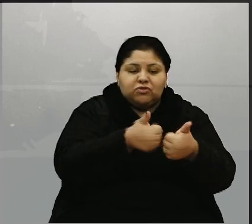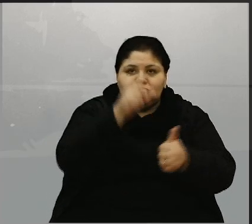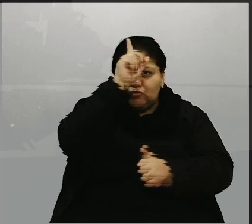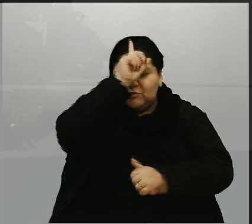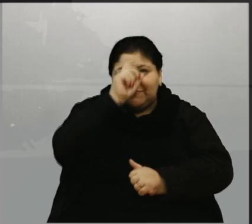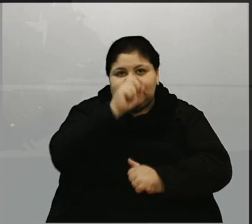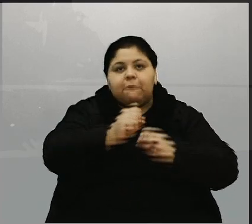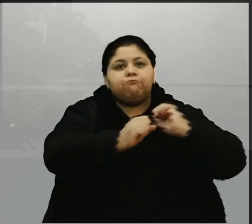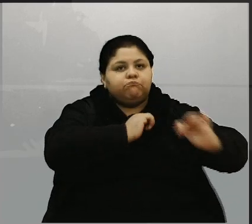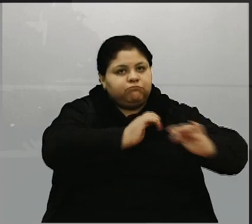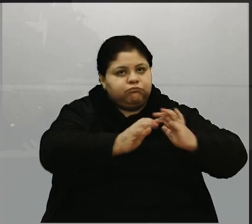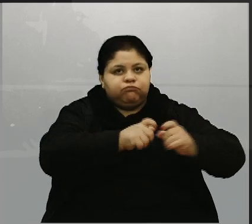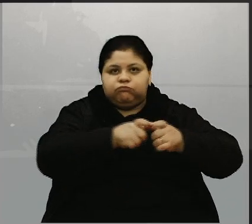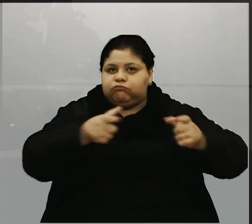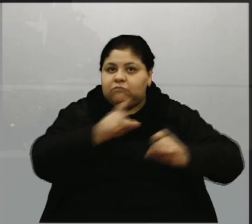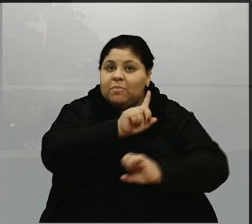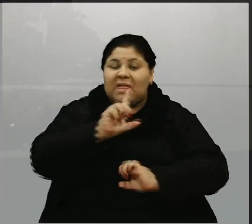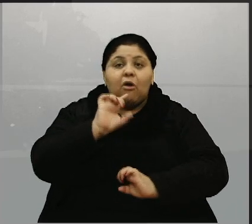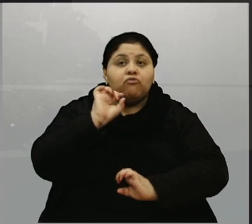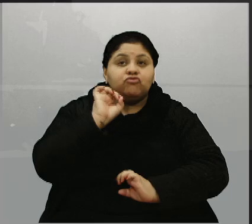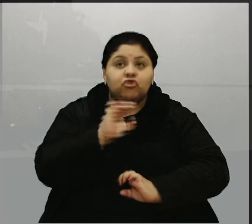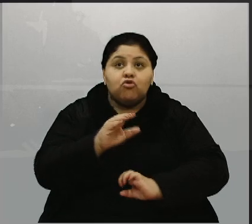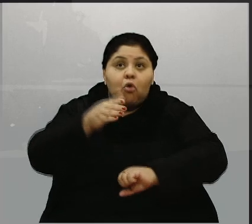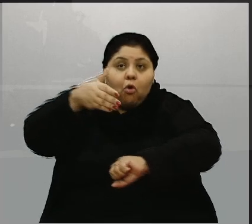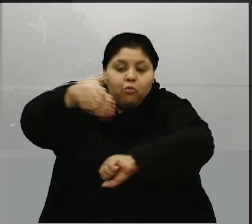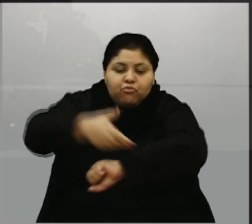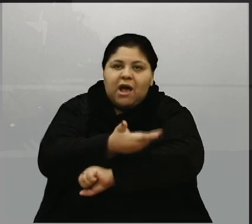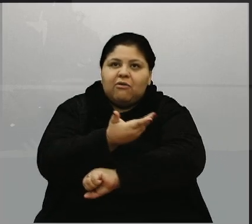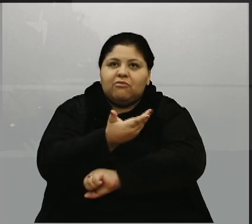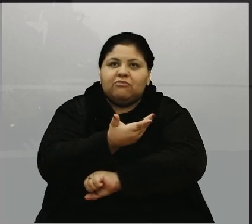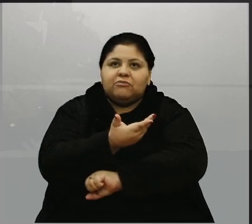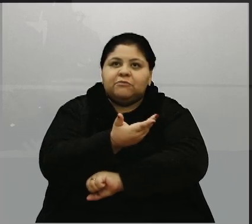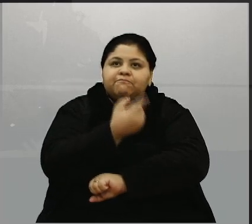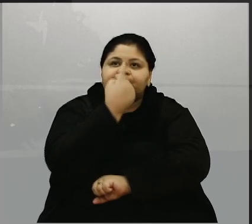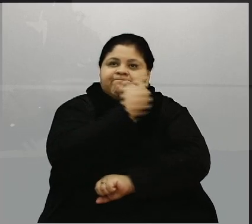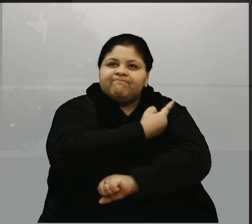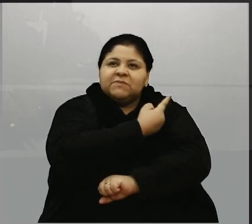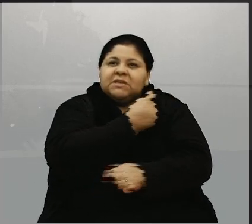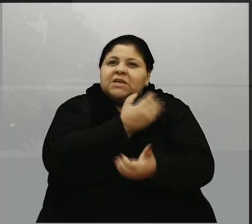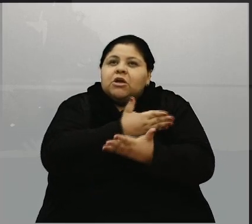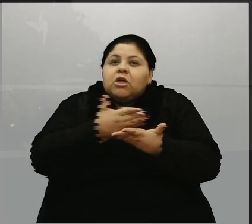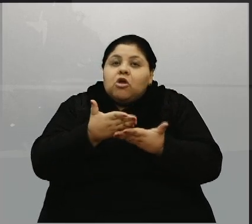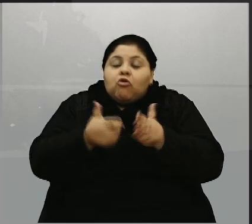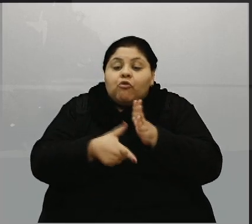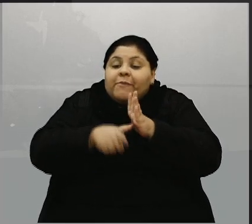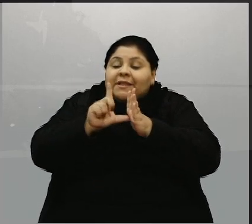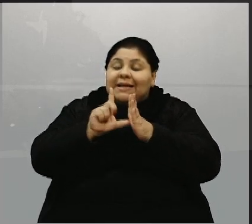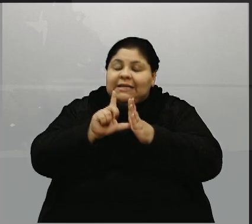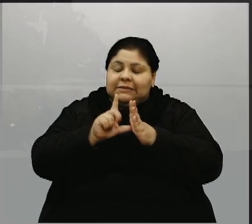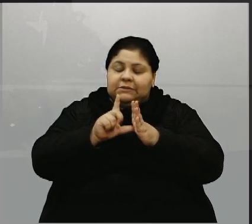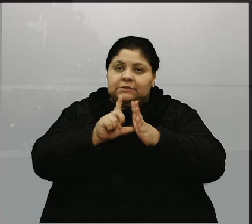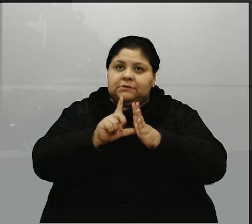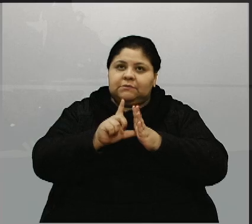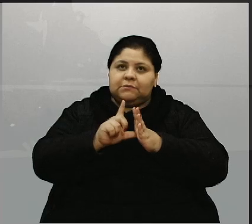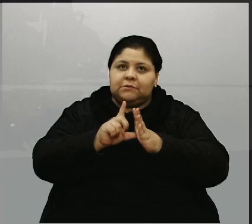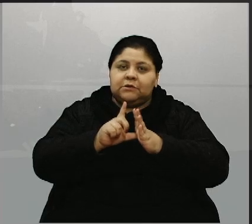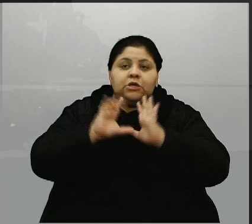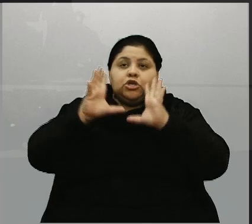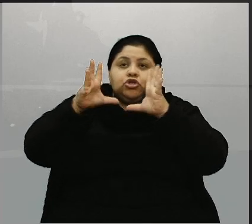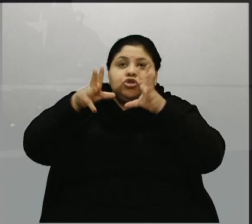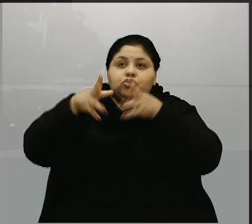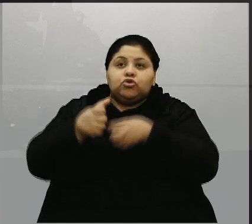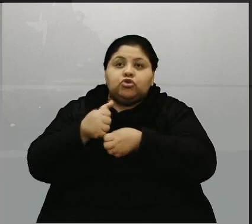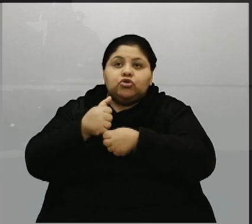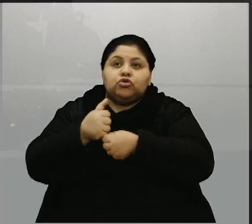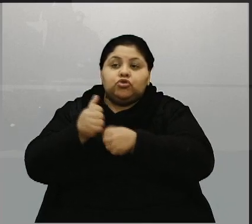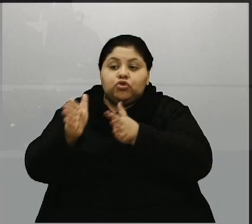grande. E não são só os buracos nessa via. Esses buracos existiam, inclusive, antes mesmo de todo esse